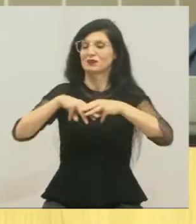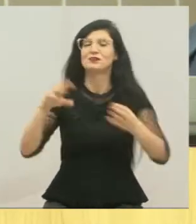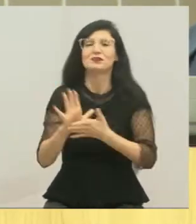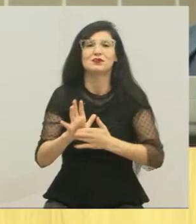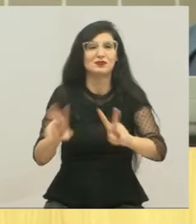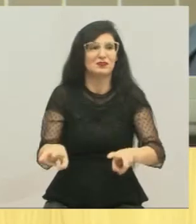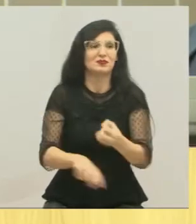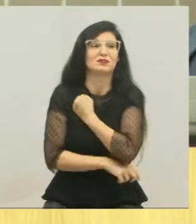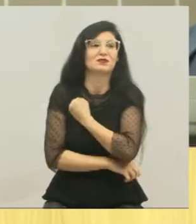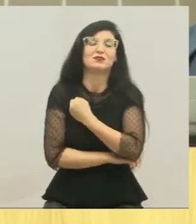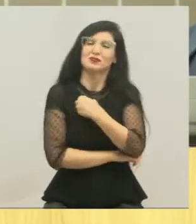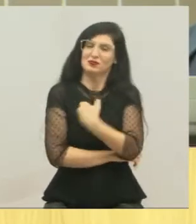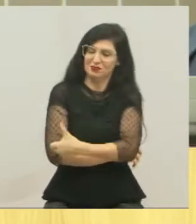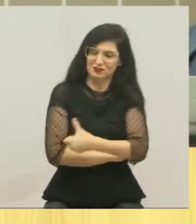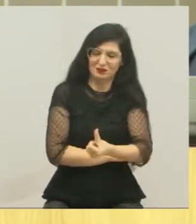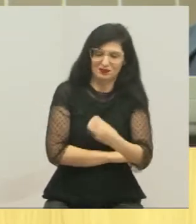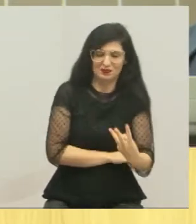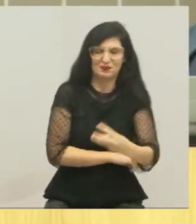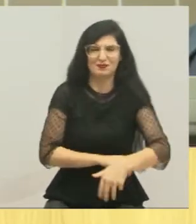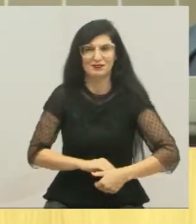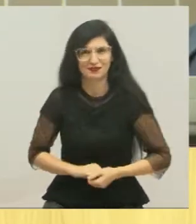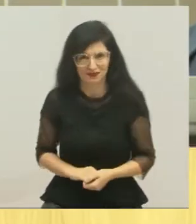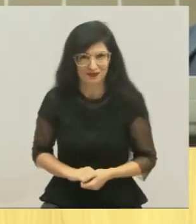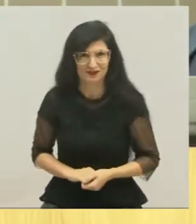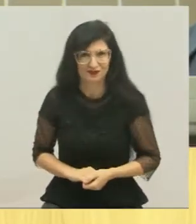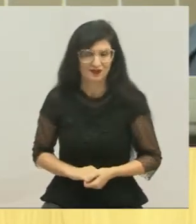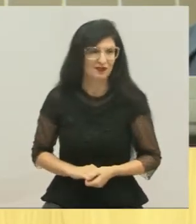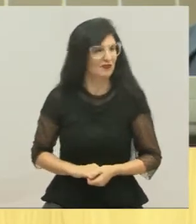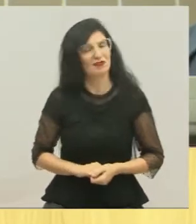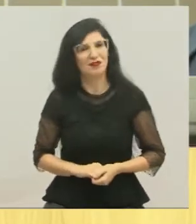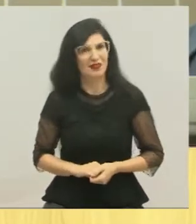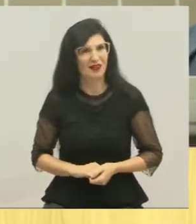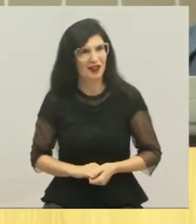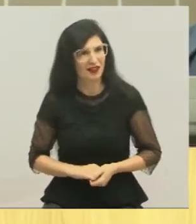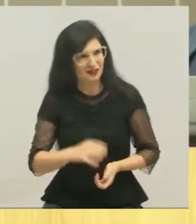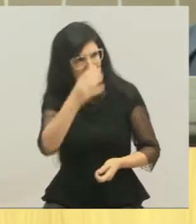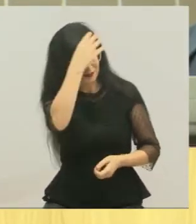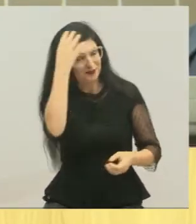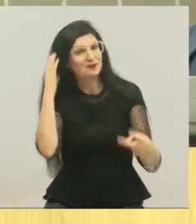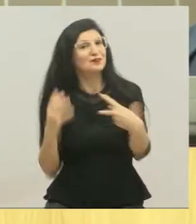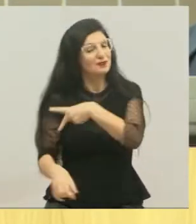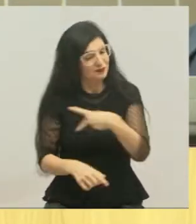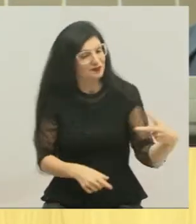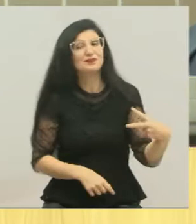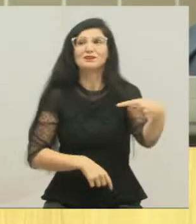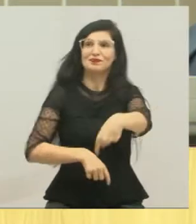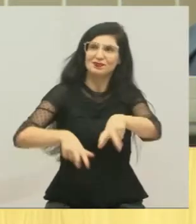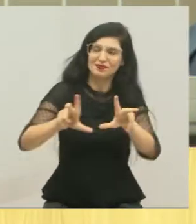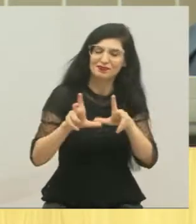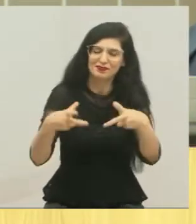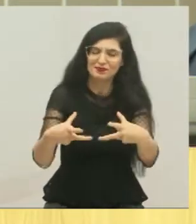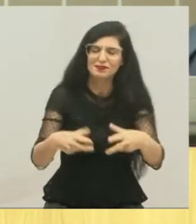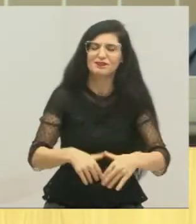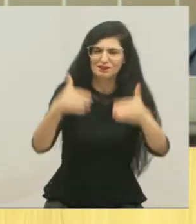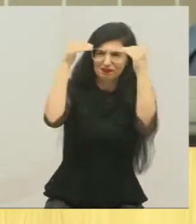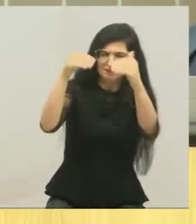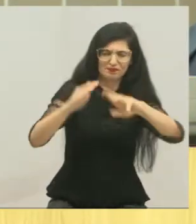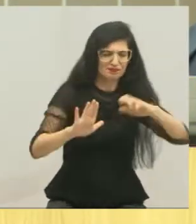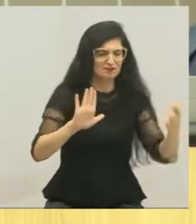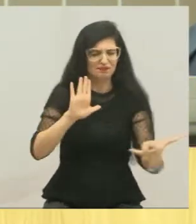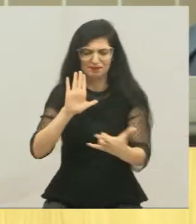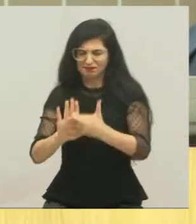Moção número 163. Requeremos ao excelentíssimo senhor presidente dessa casa cumprir